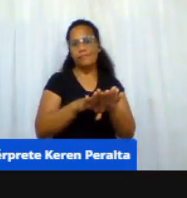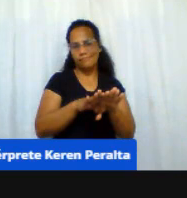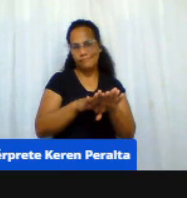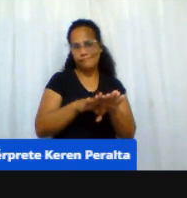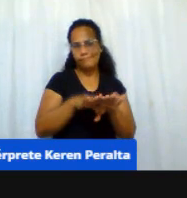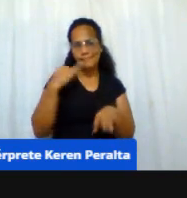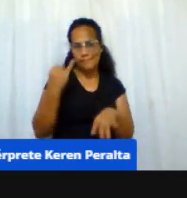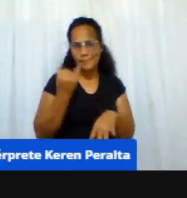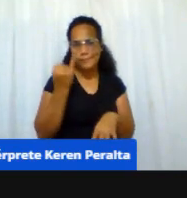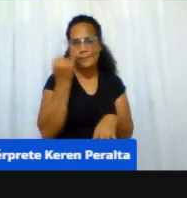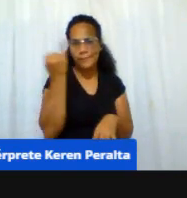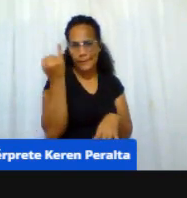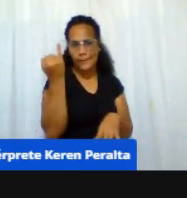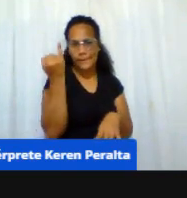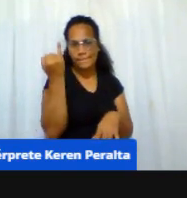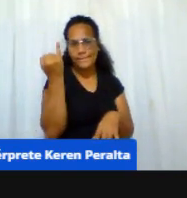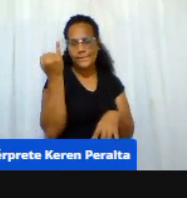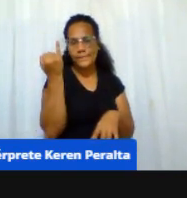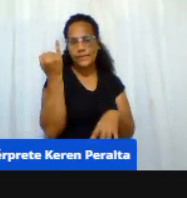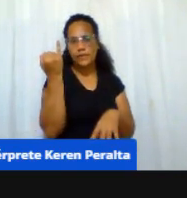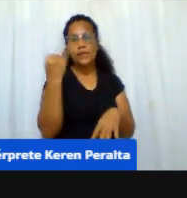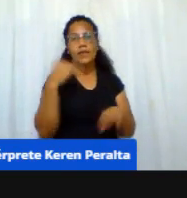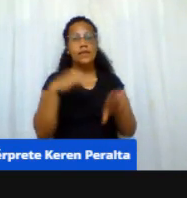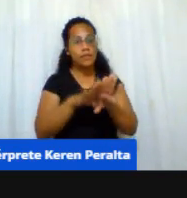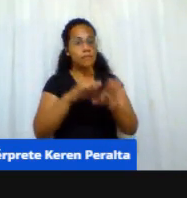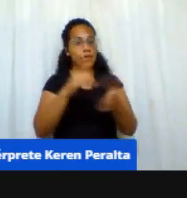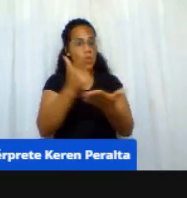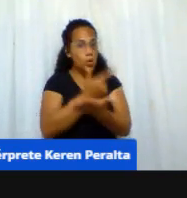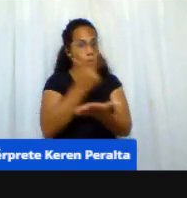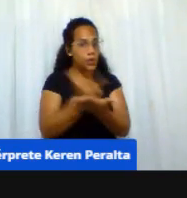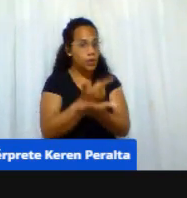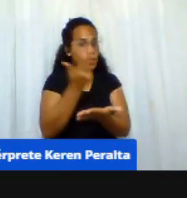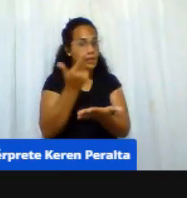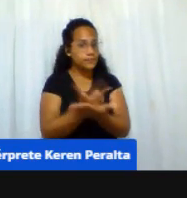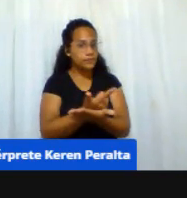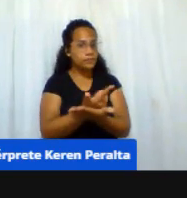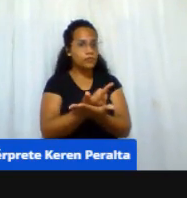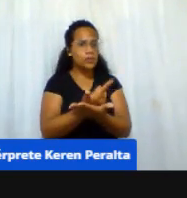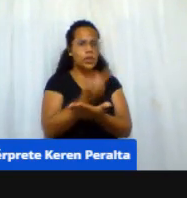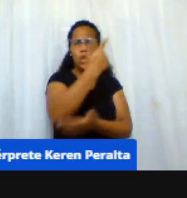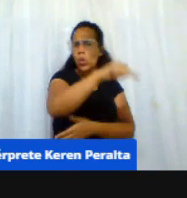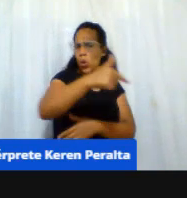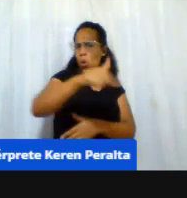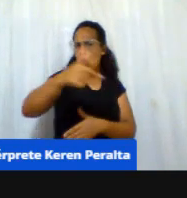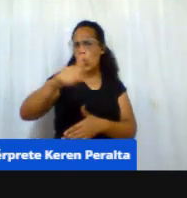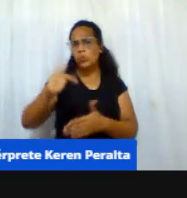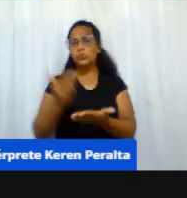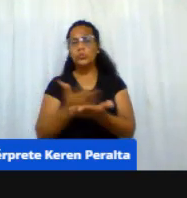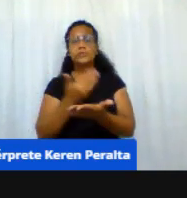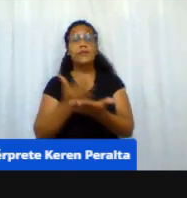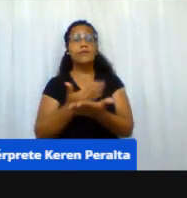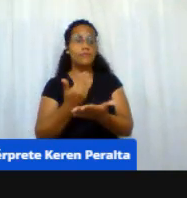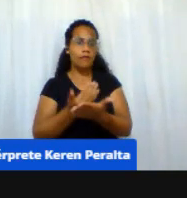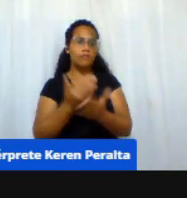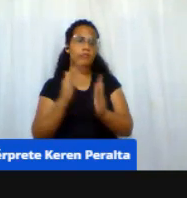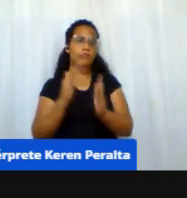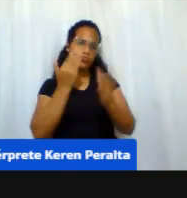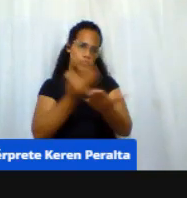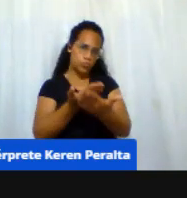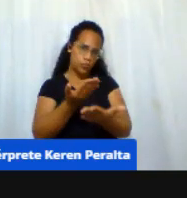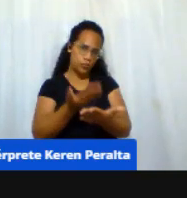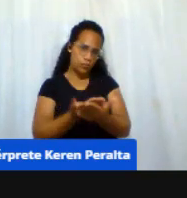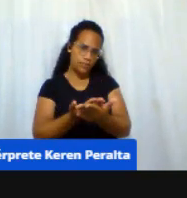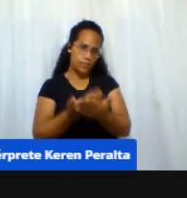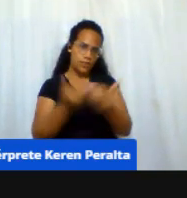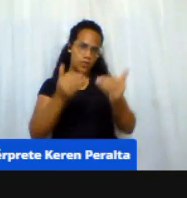e também, né, o livro didático e até outros cadernos escolares, né, já